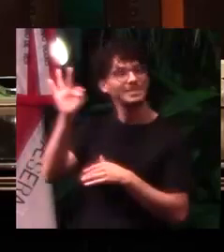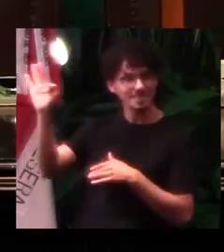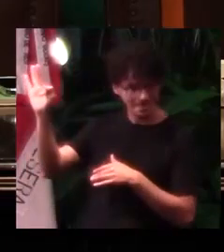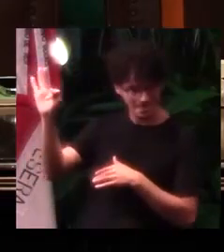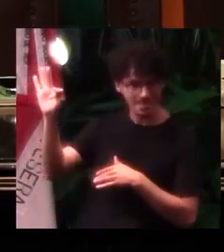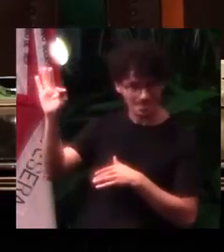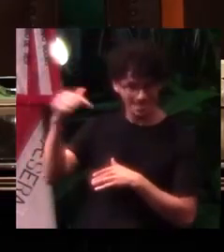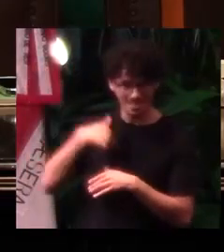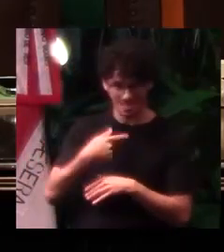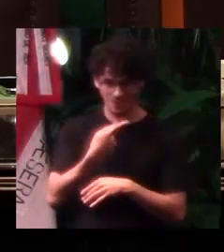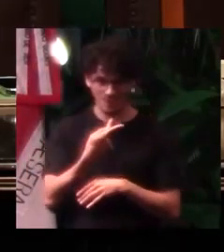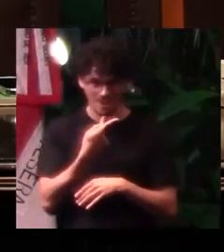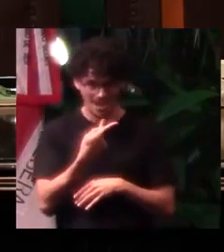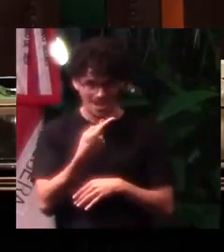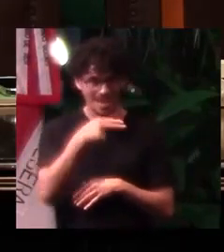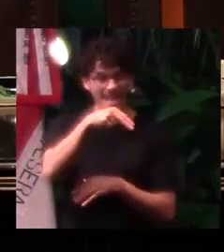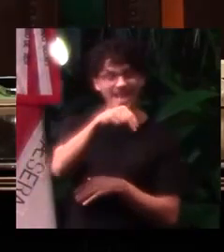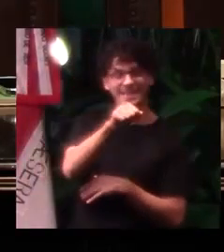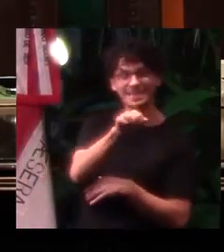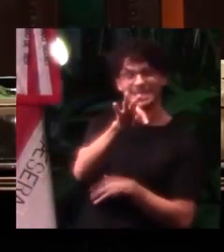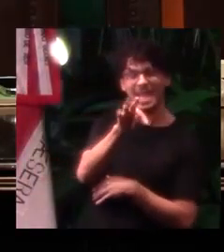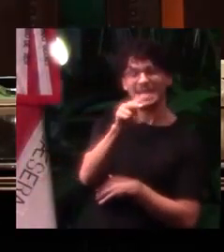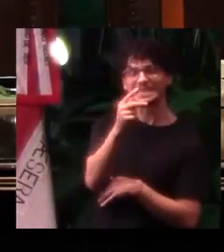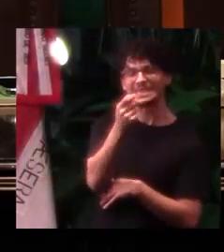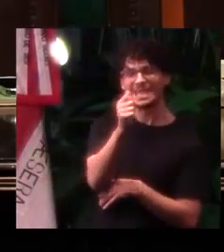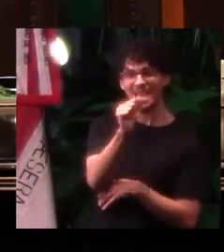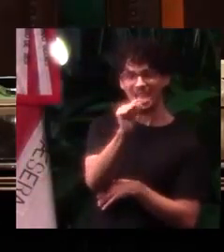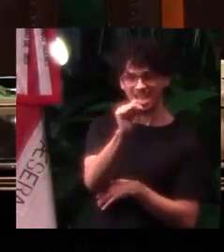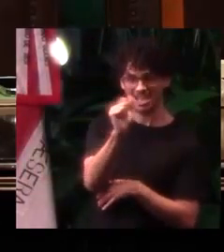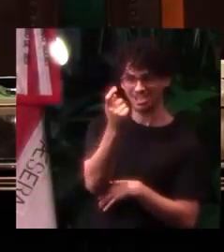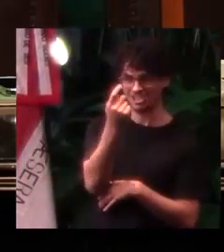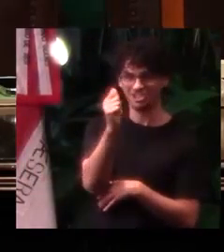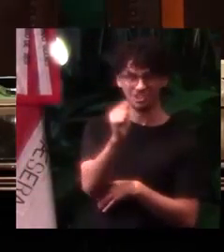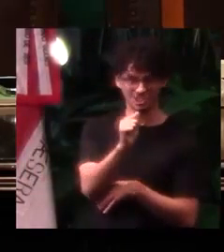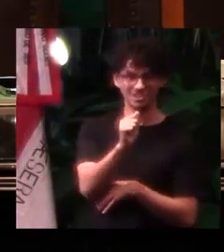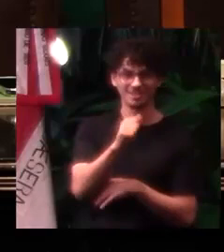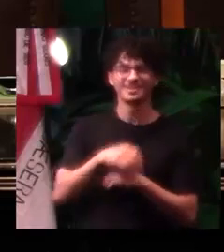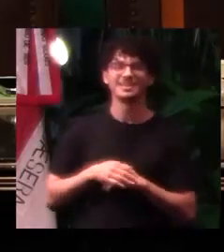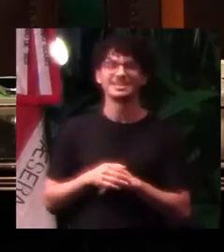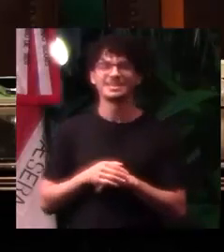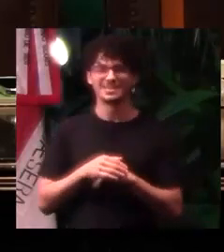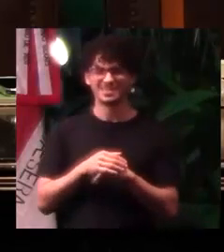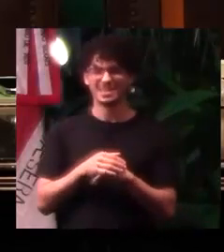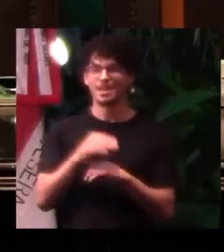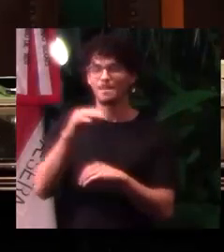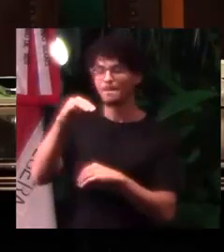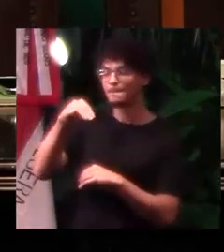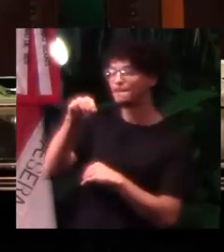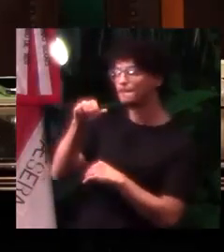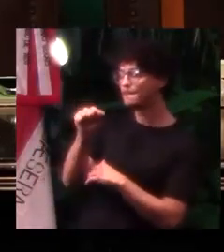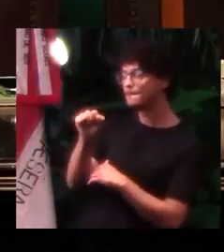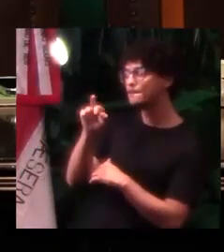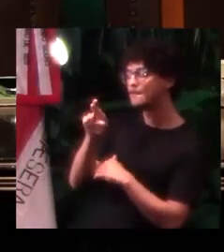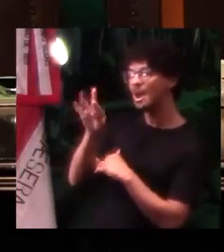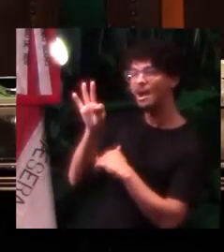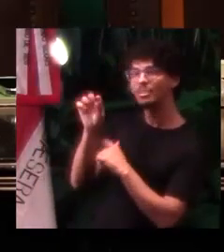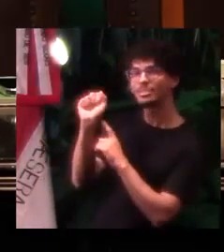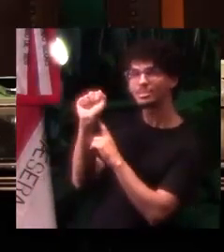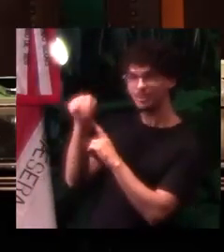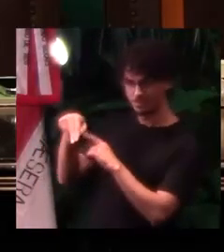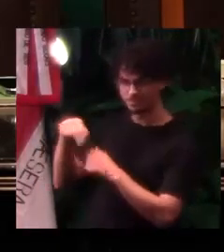é Croix au Fauve, né? Creia nas bestas, creia nas feras, né? Uhum. Natasha Martin.